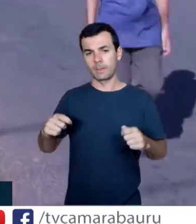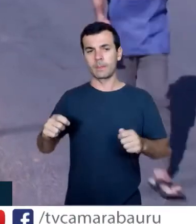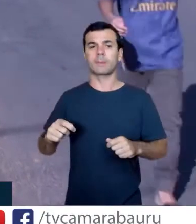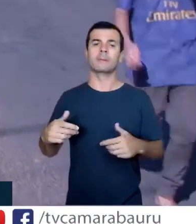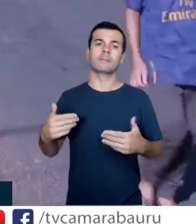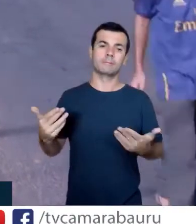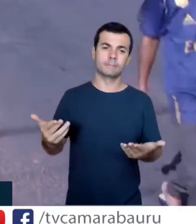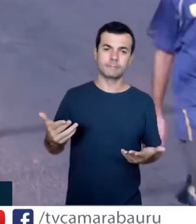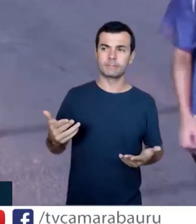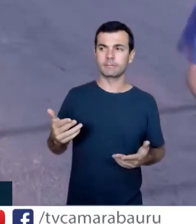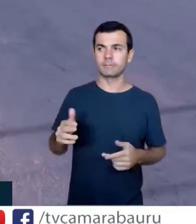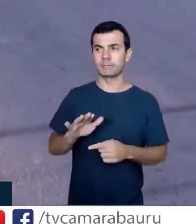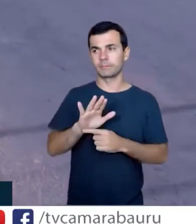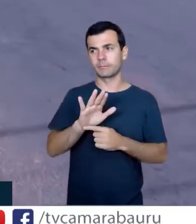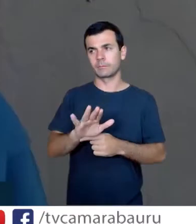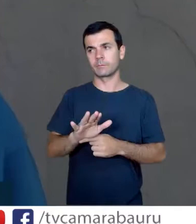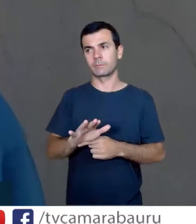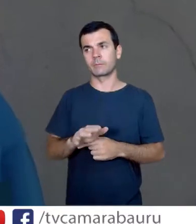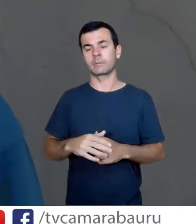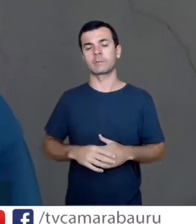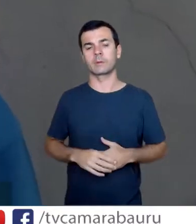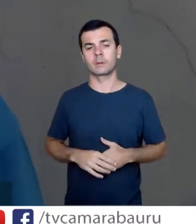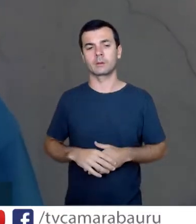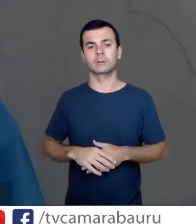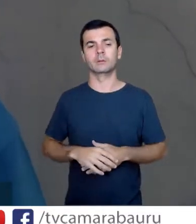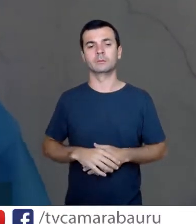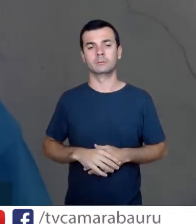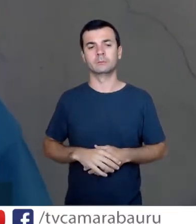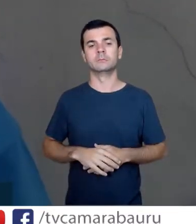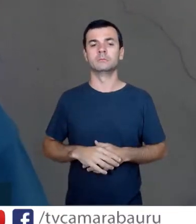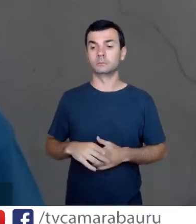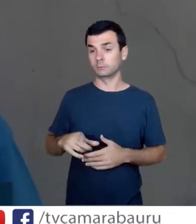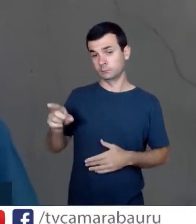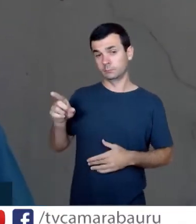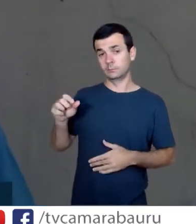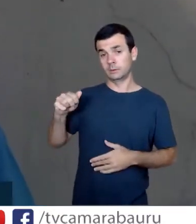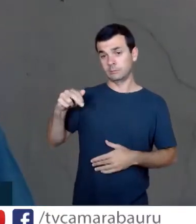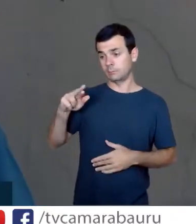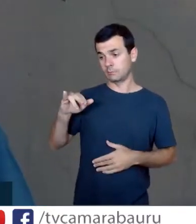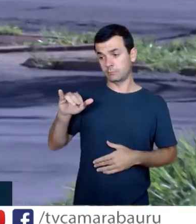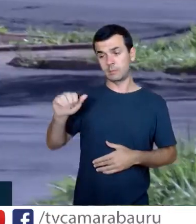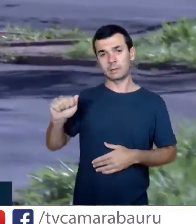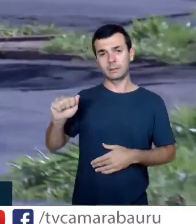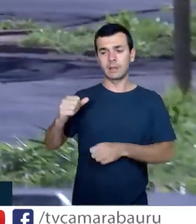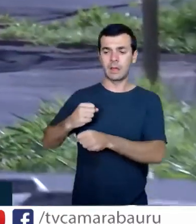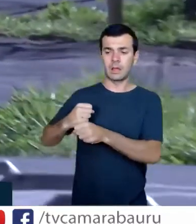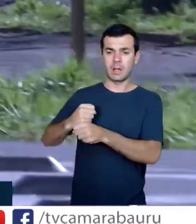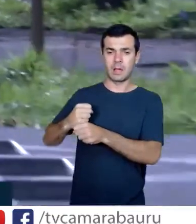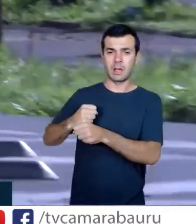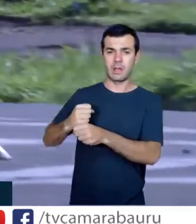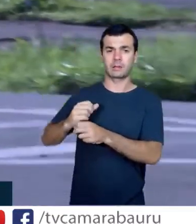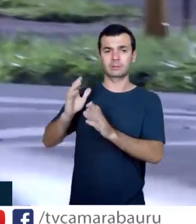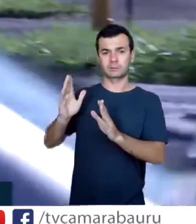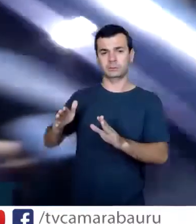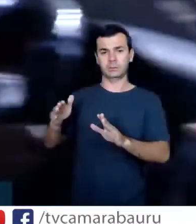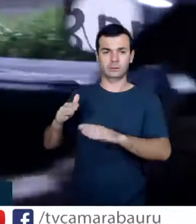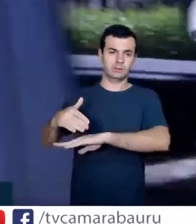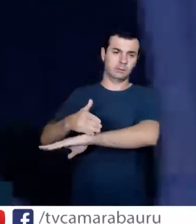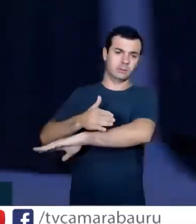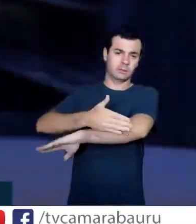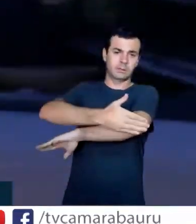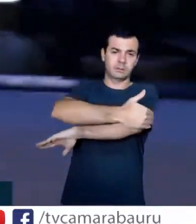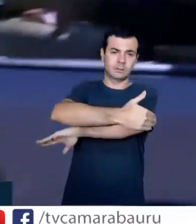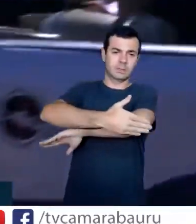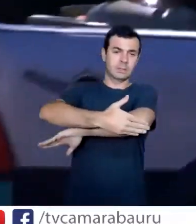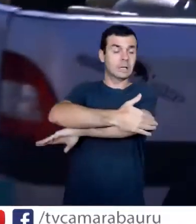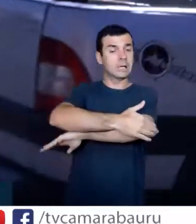de realização e entrega à população. Dona Maria mora há décadas no cruzamento da Daniel Pacífico com a Vital Brasil e está na expectativa da